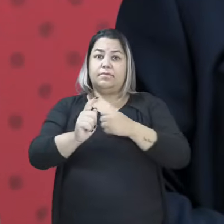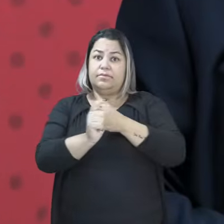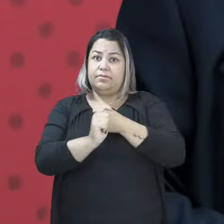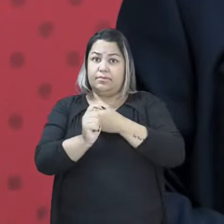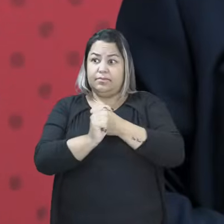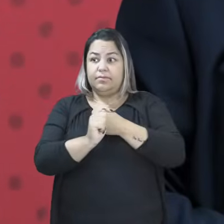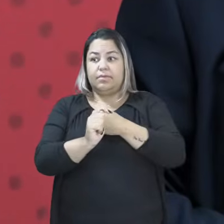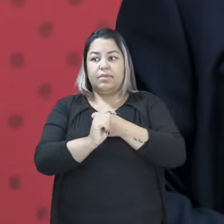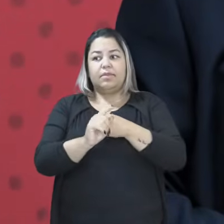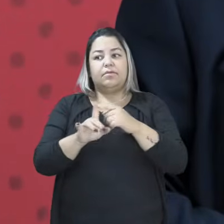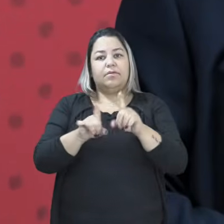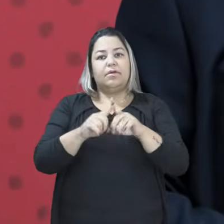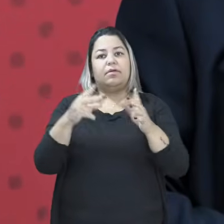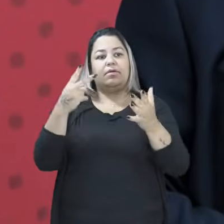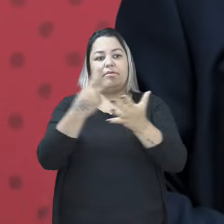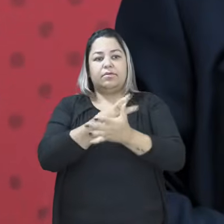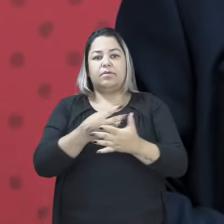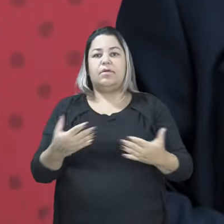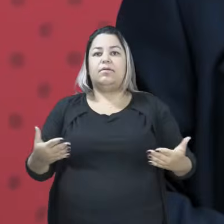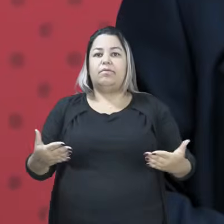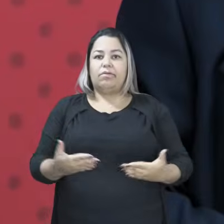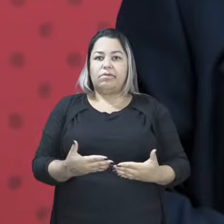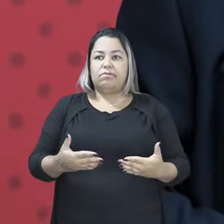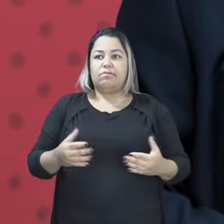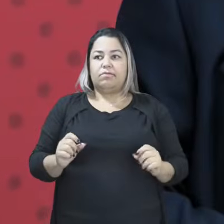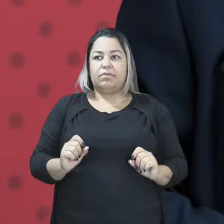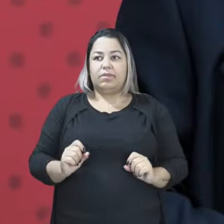que vai se dar a partir de agora.